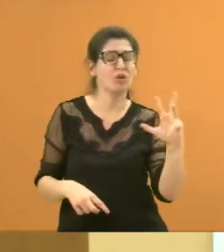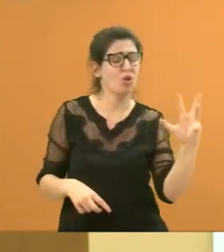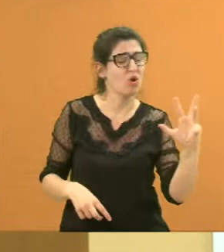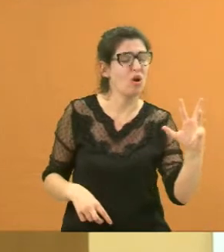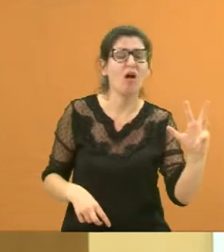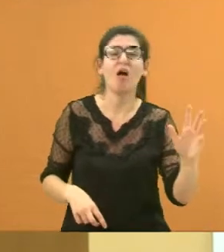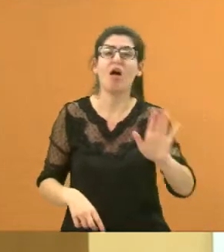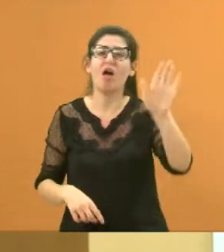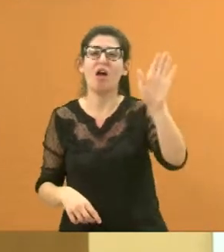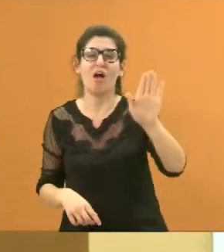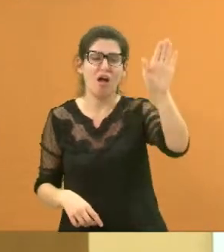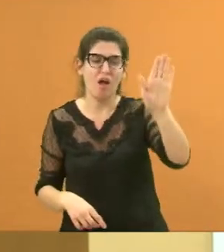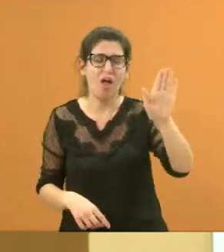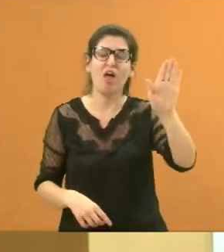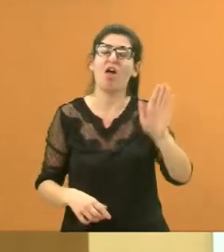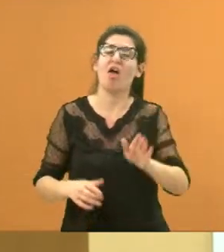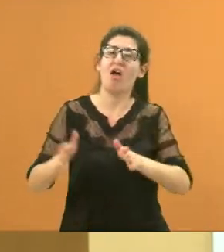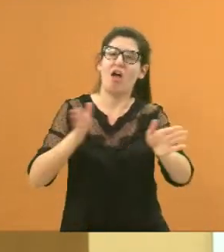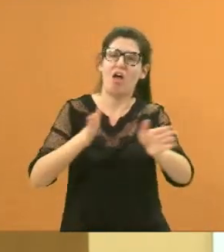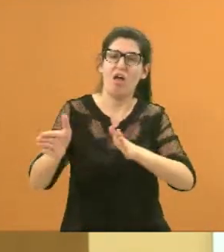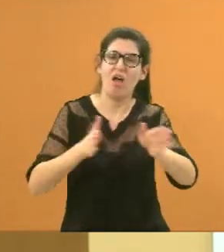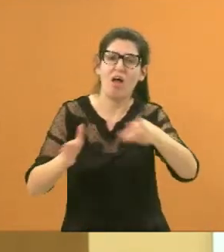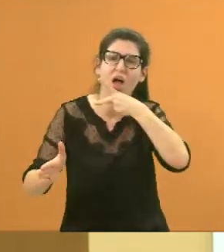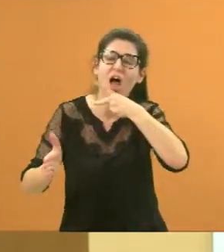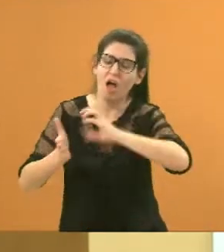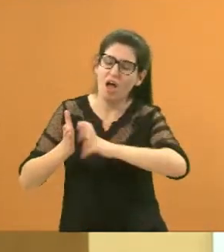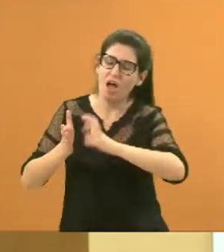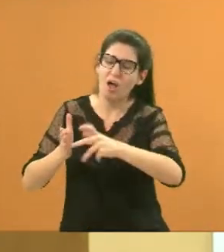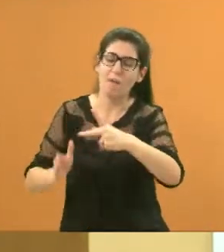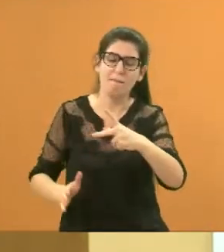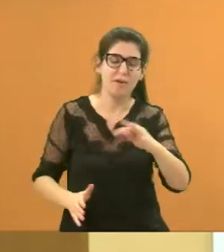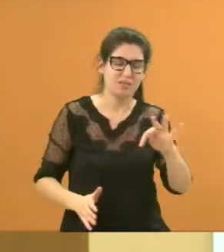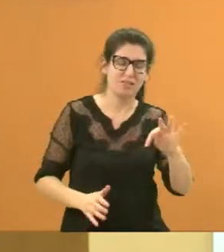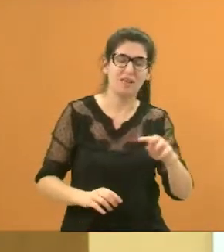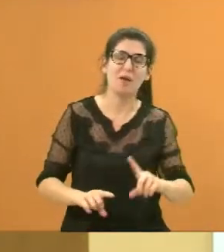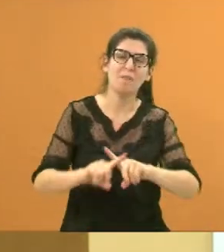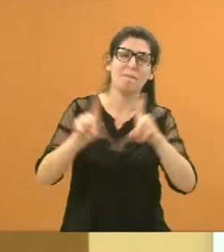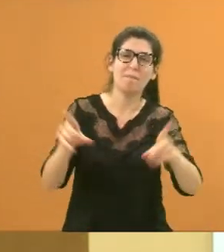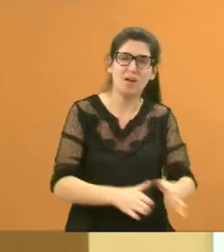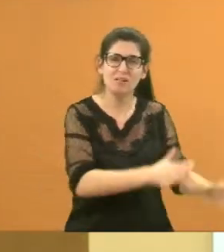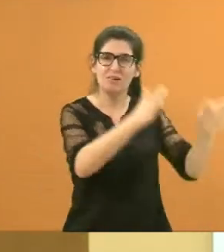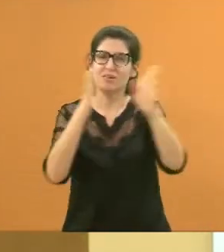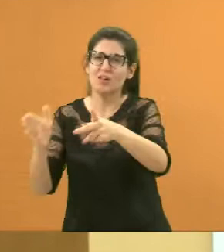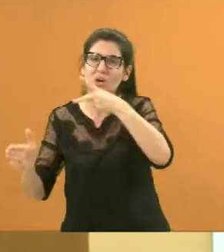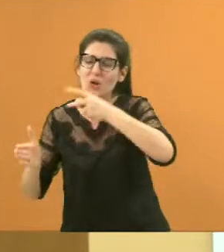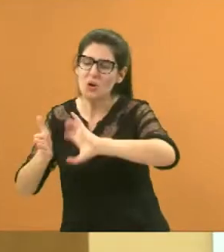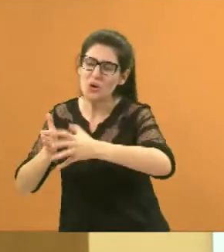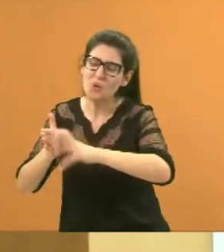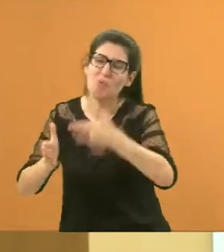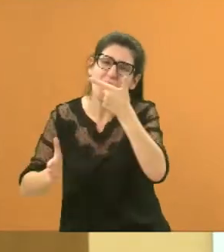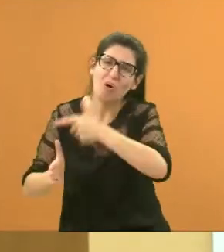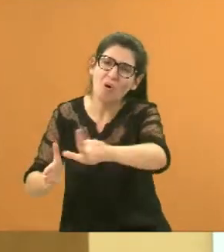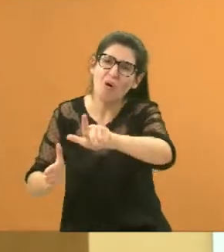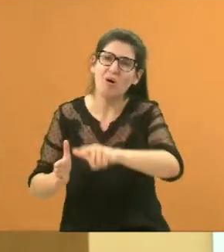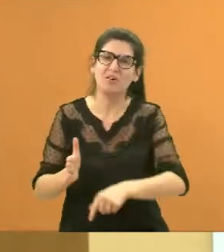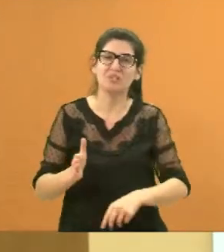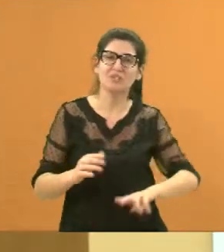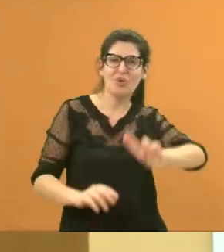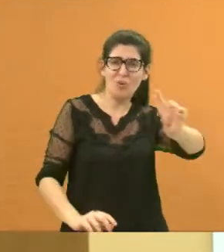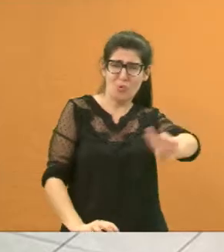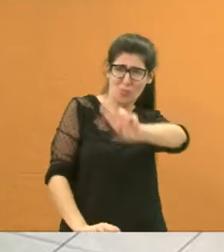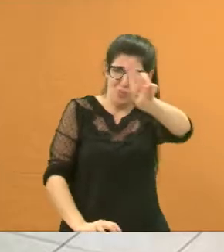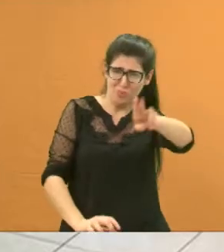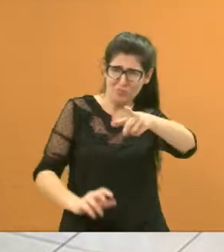candidatura logicamente, dos candidatos do PT, enquanto os nossos opositores estão utilizando a imagem do Lula. E